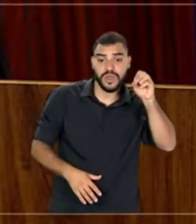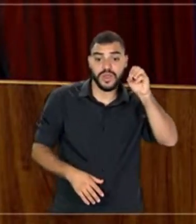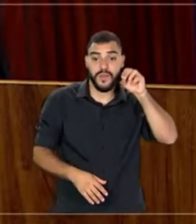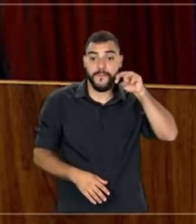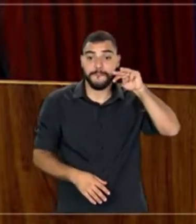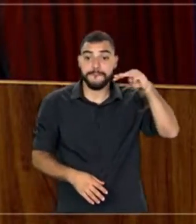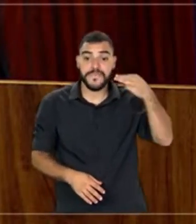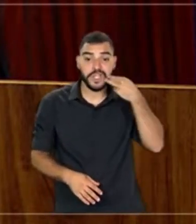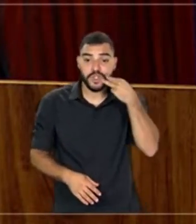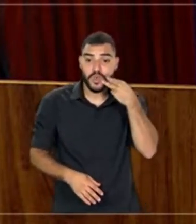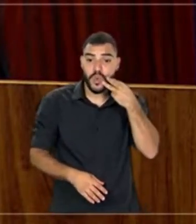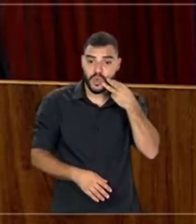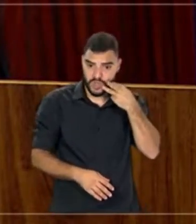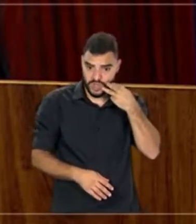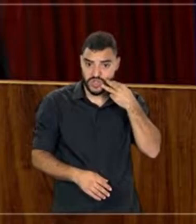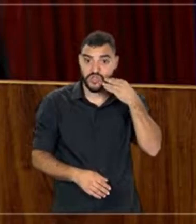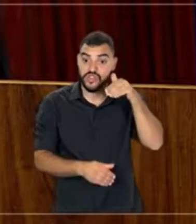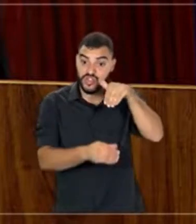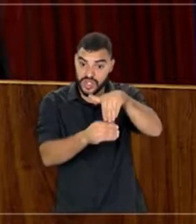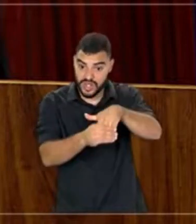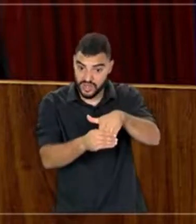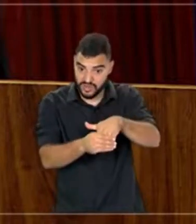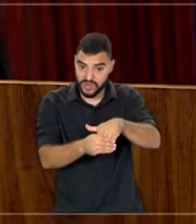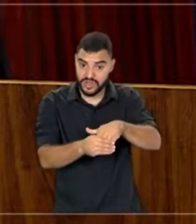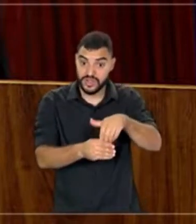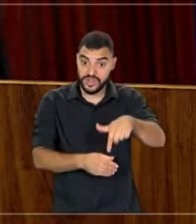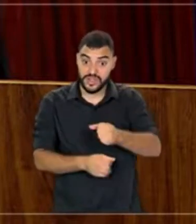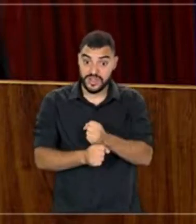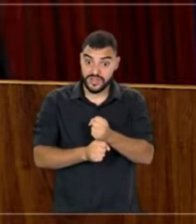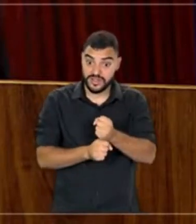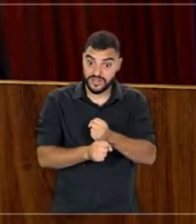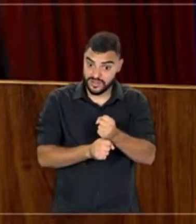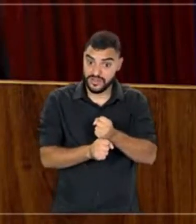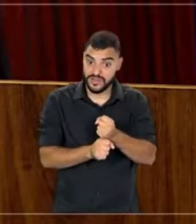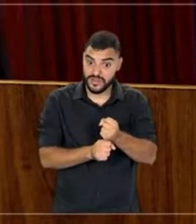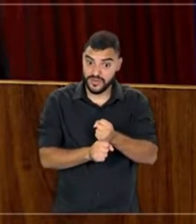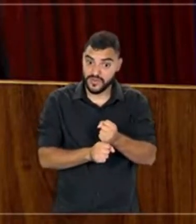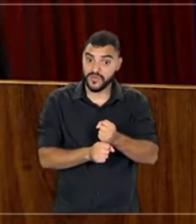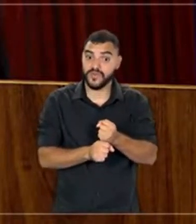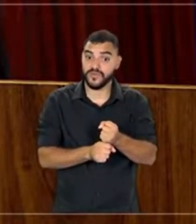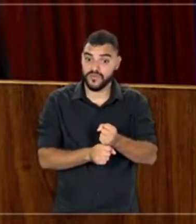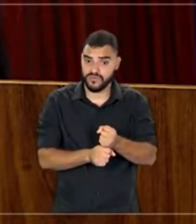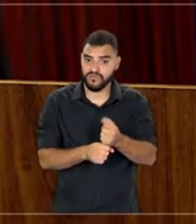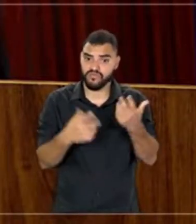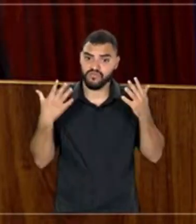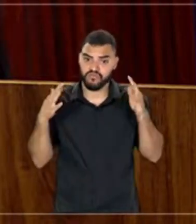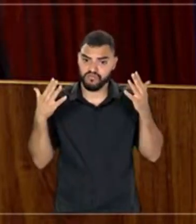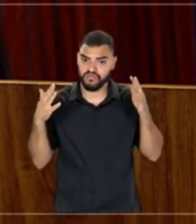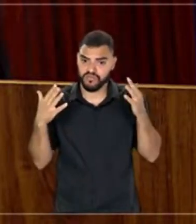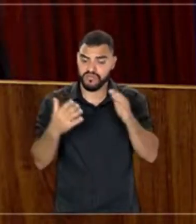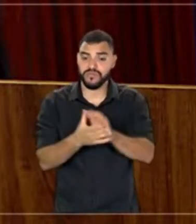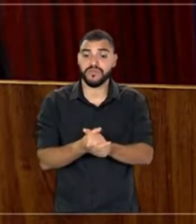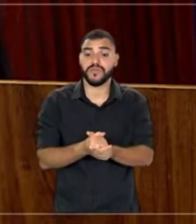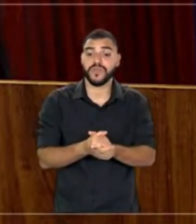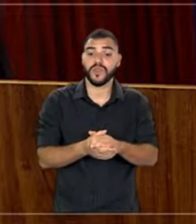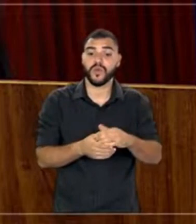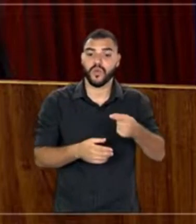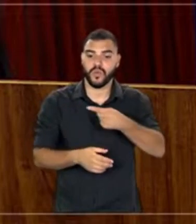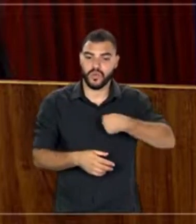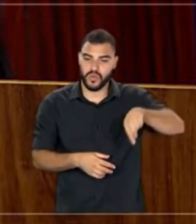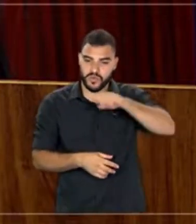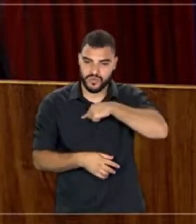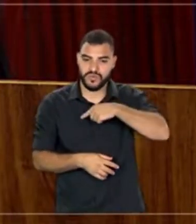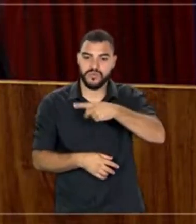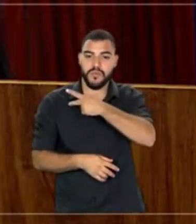eleitores, sendo que somente esse ano, graças a uma atuação certeira e segura do nosso